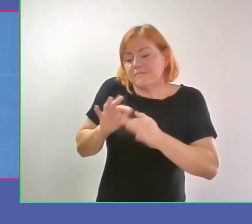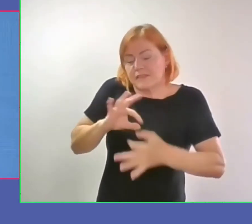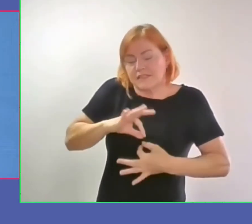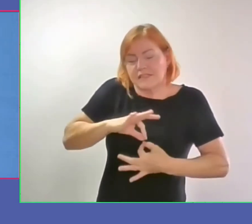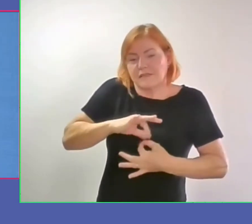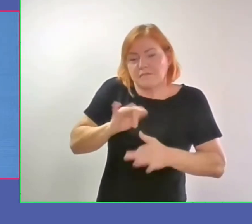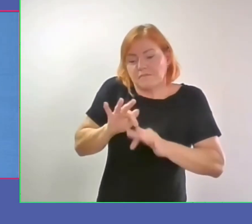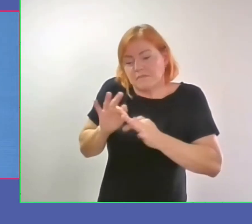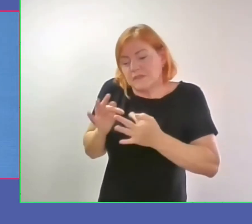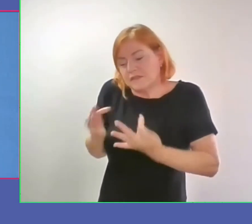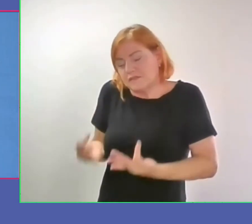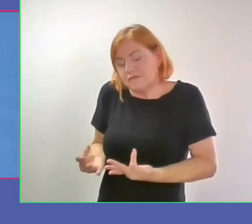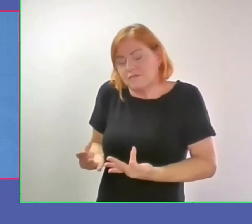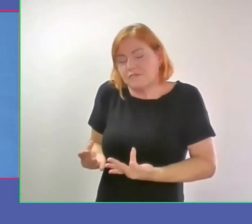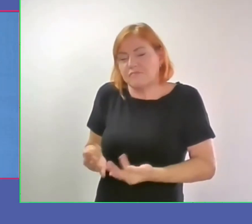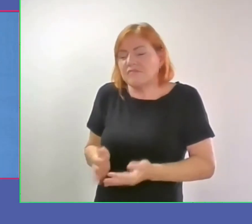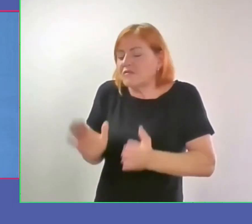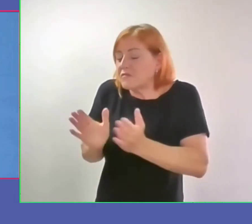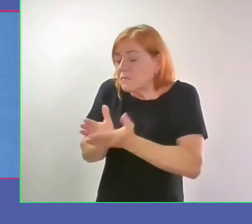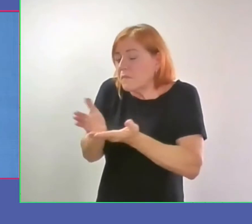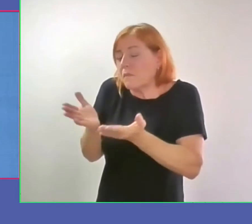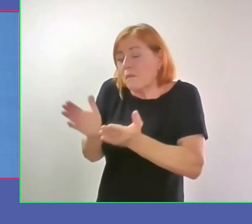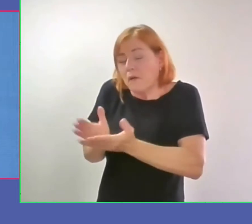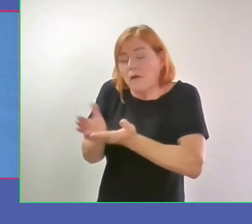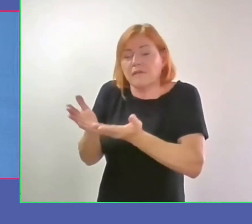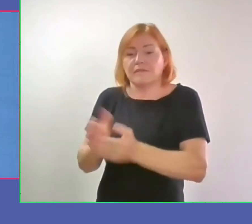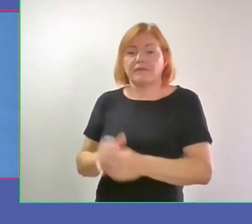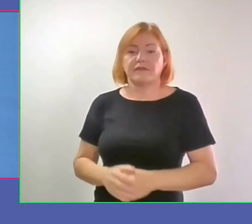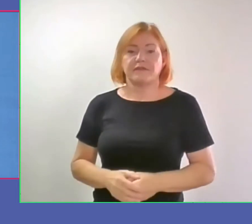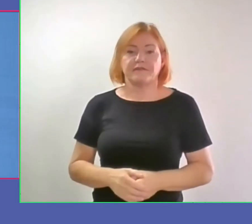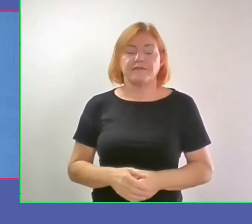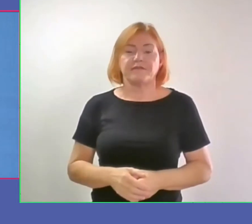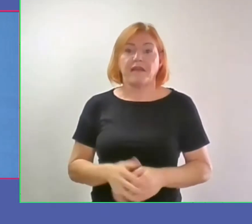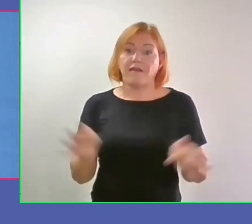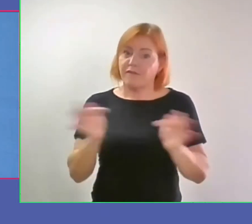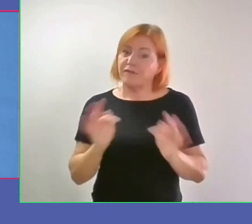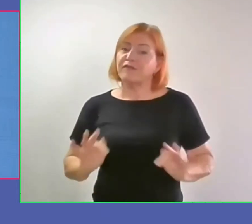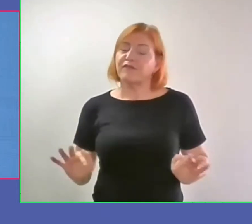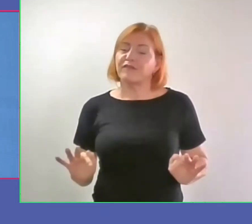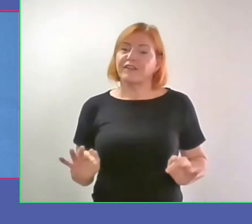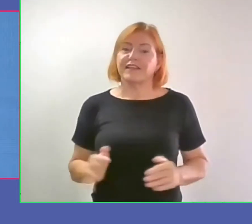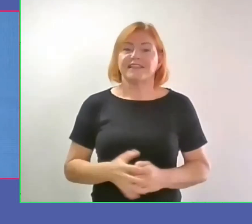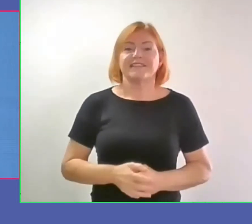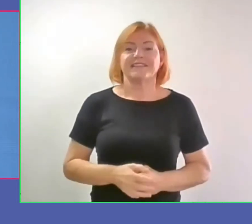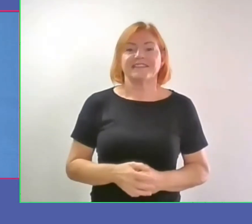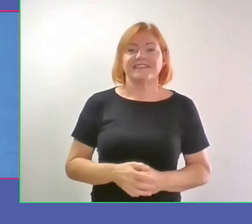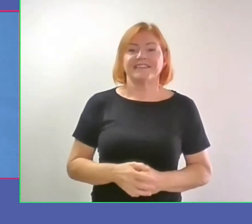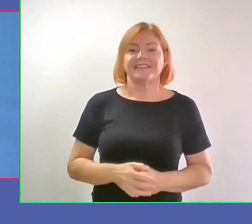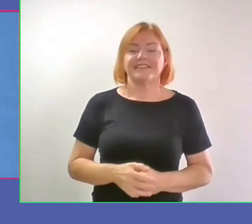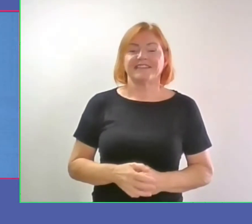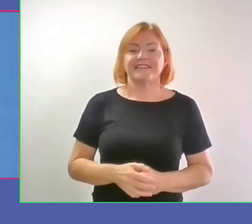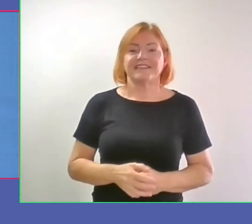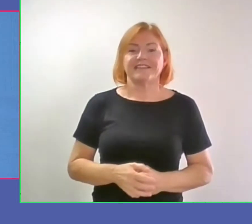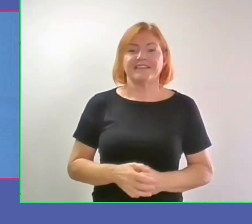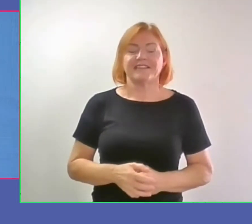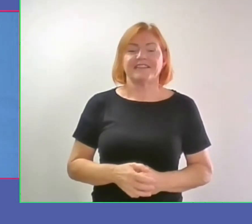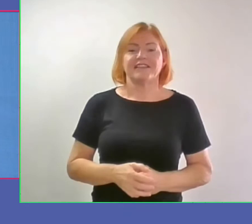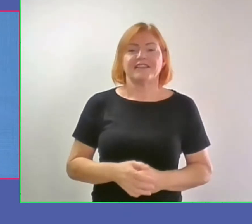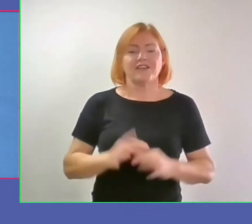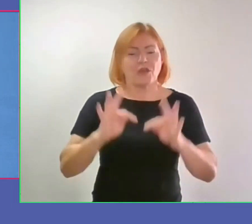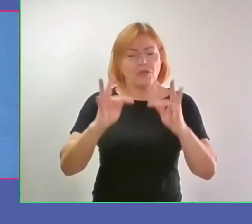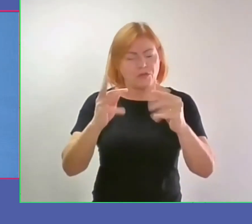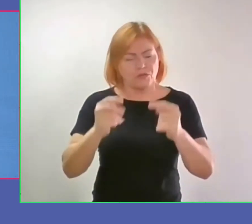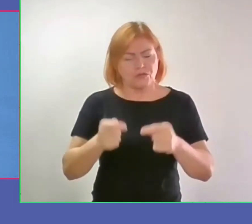pobre. Então, felizes, bem-aventurados, são os que choram, são